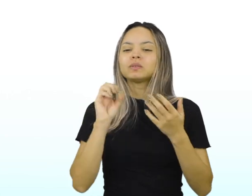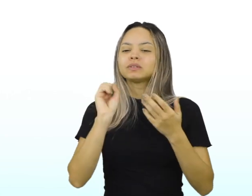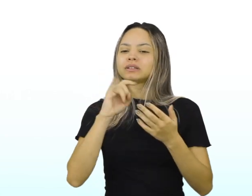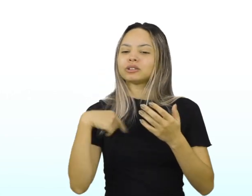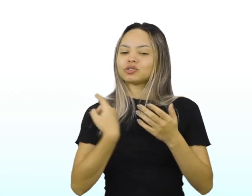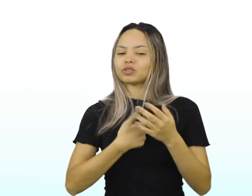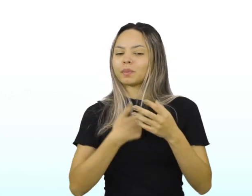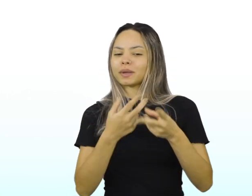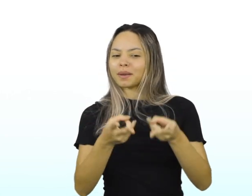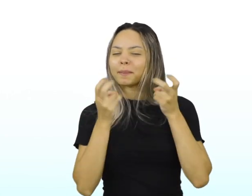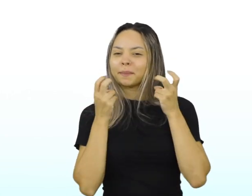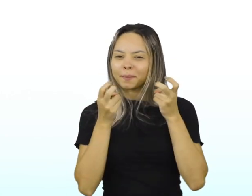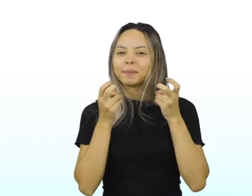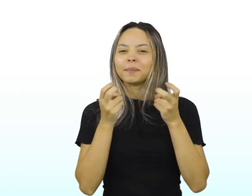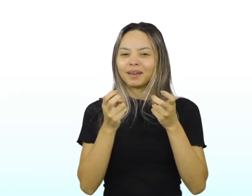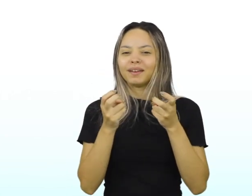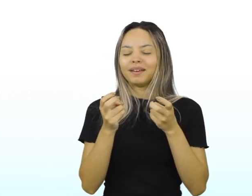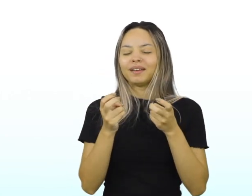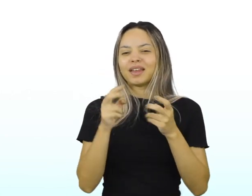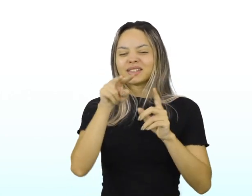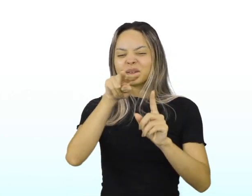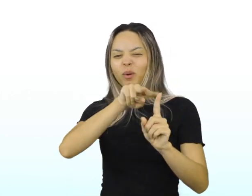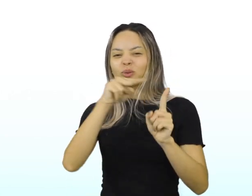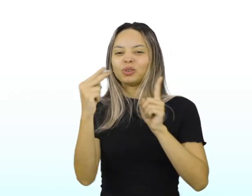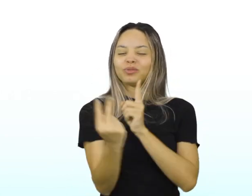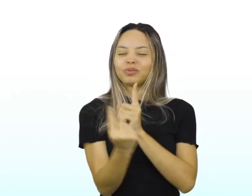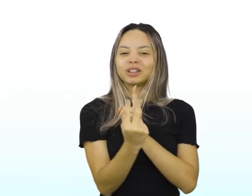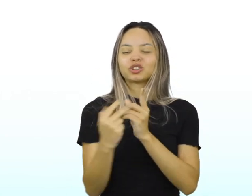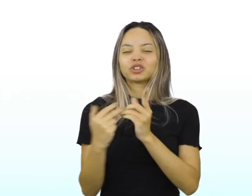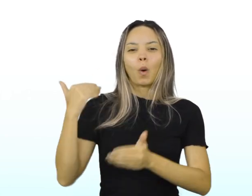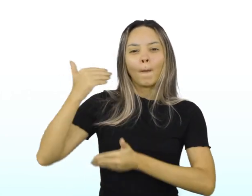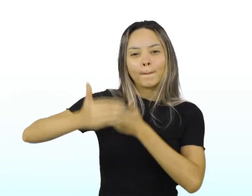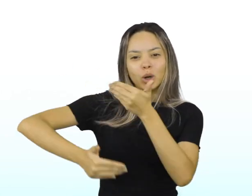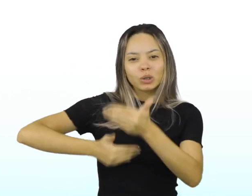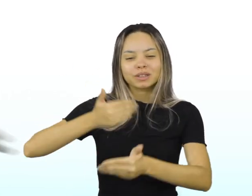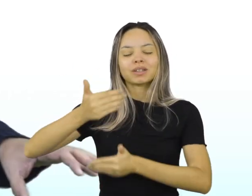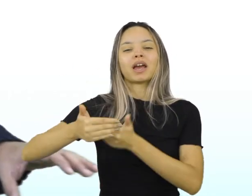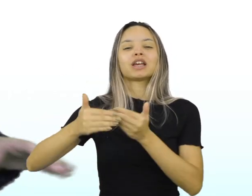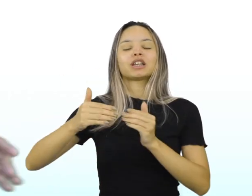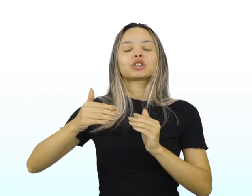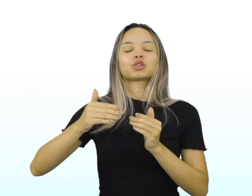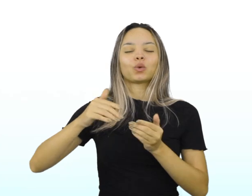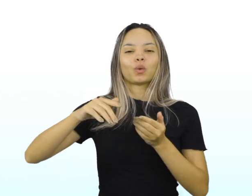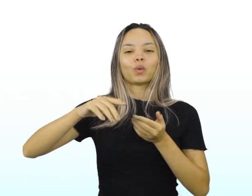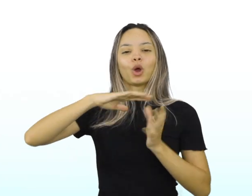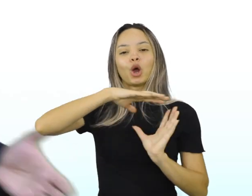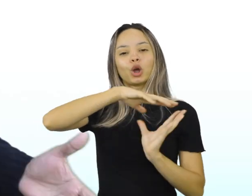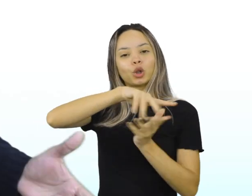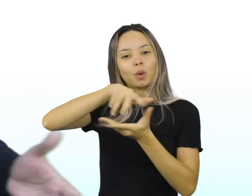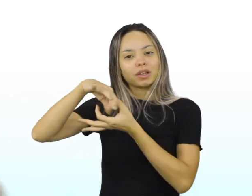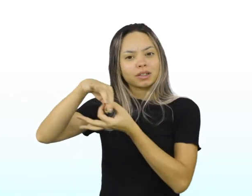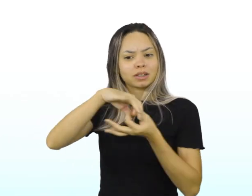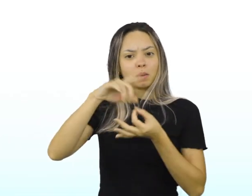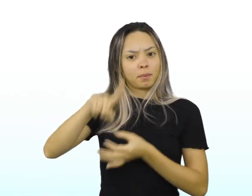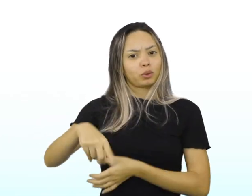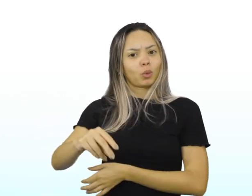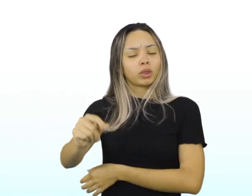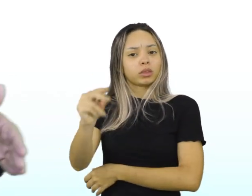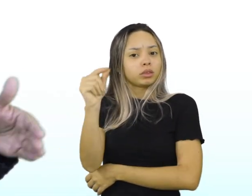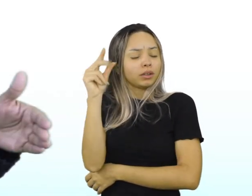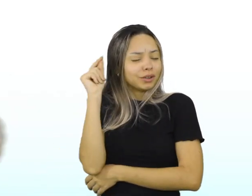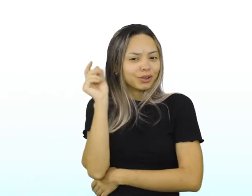perceba que se a gente olhar por esse viés, por essa ótica, o processo de globalização ele é mais antigo do que a gente pensa, né?